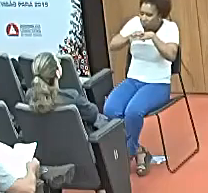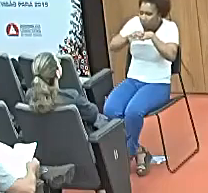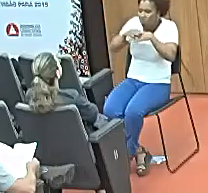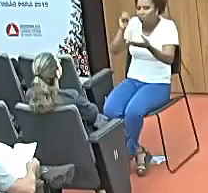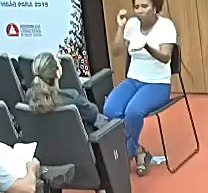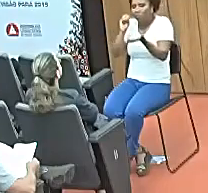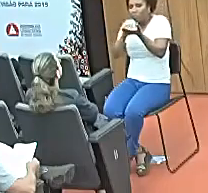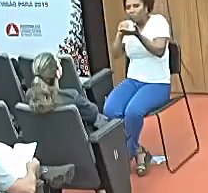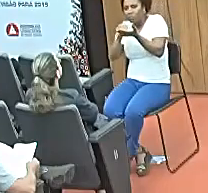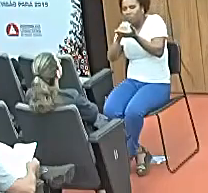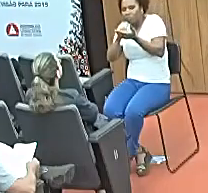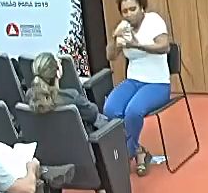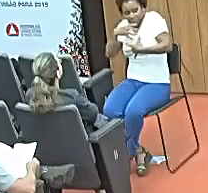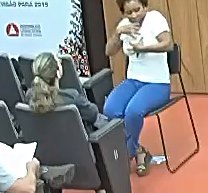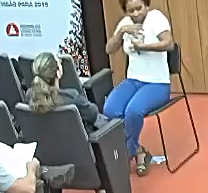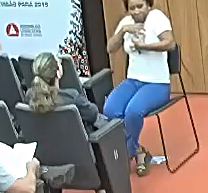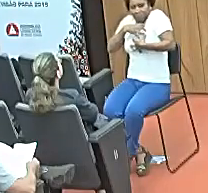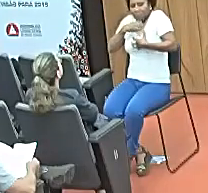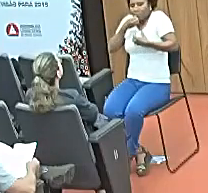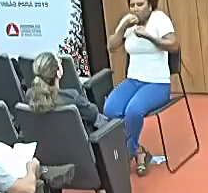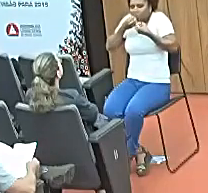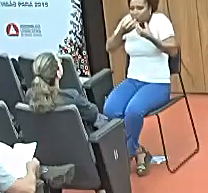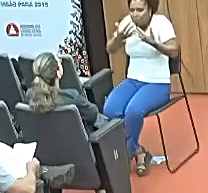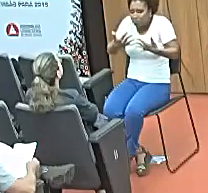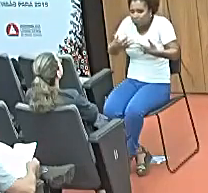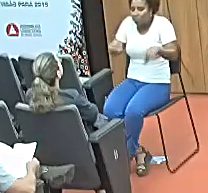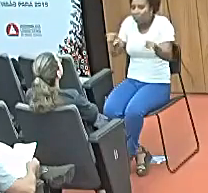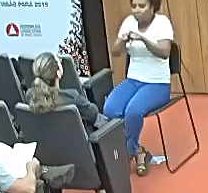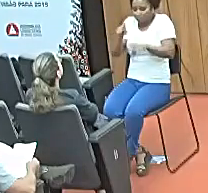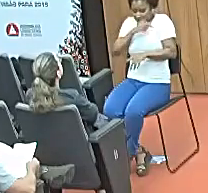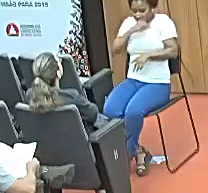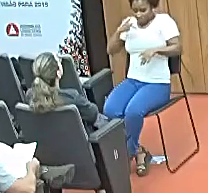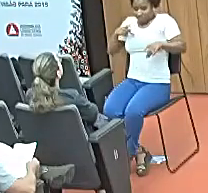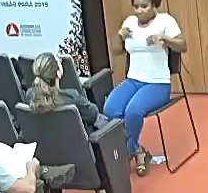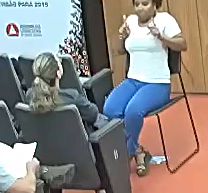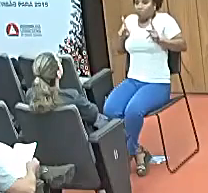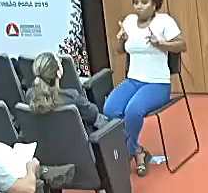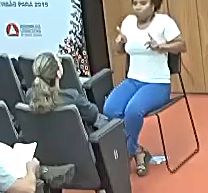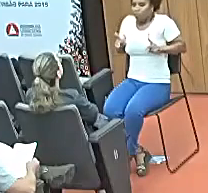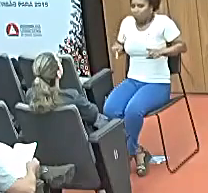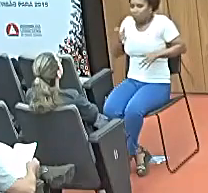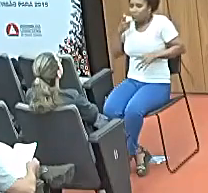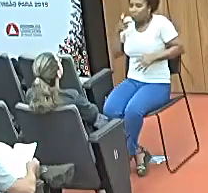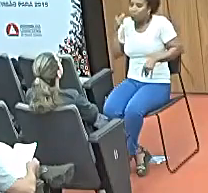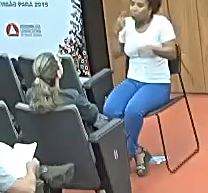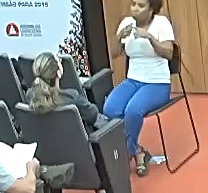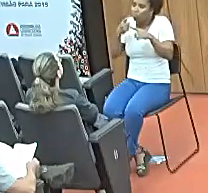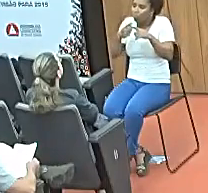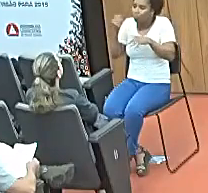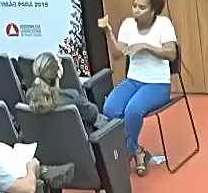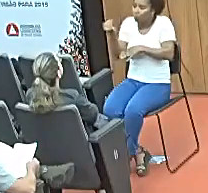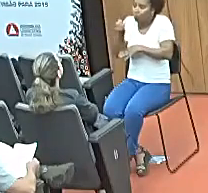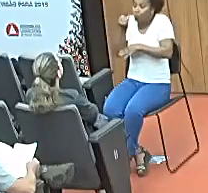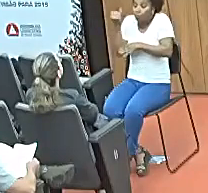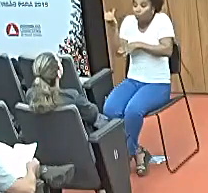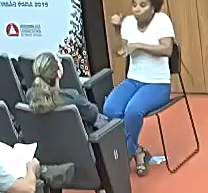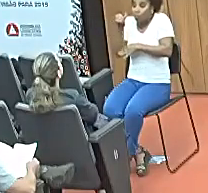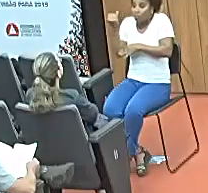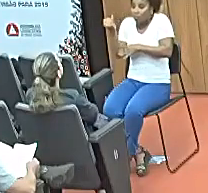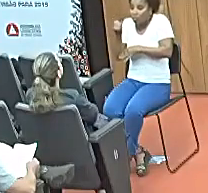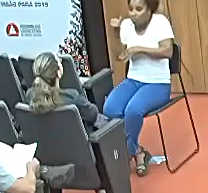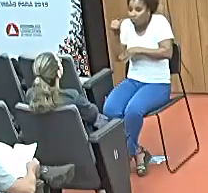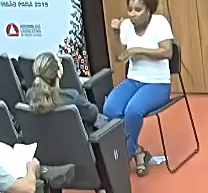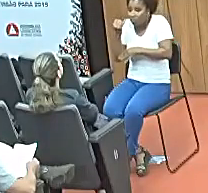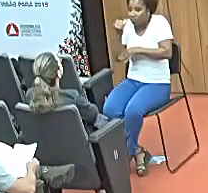projetos que levam à frente porque a população necessita disso porque muitas vezes essas questões sejam